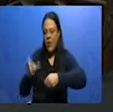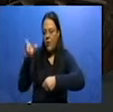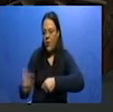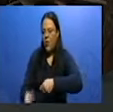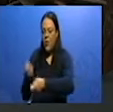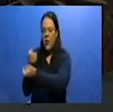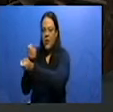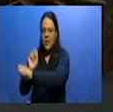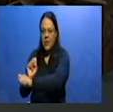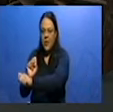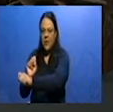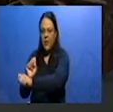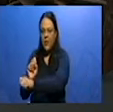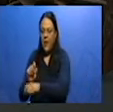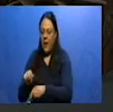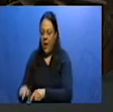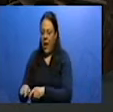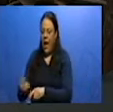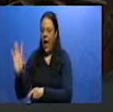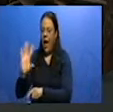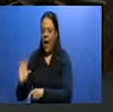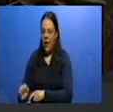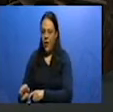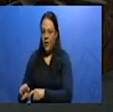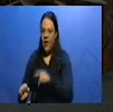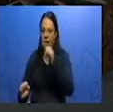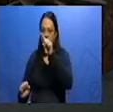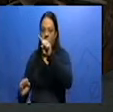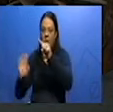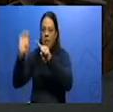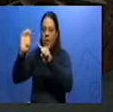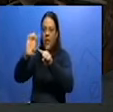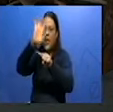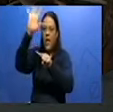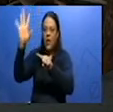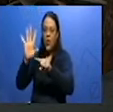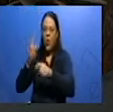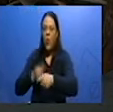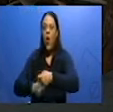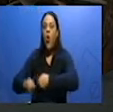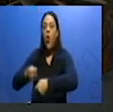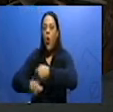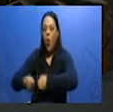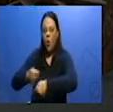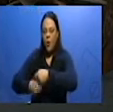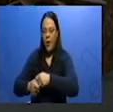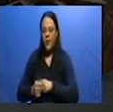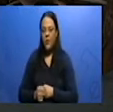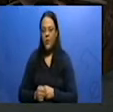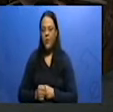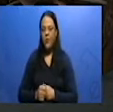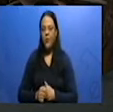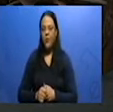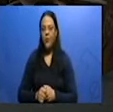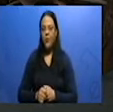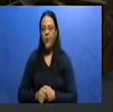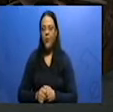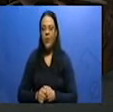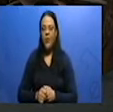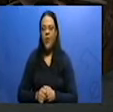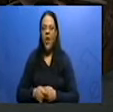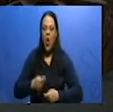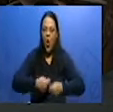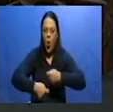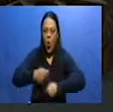escravos pela África e Europa. Então, o comércio era feito só na África e ali na Europa, onde fica Portugal. O comércio